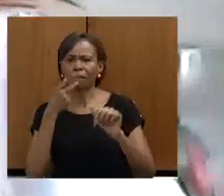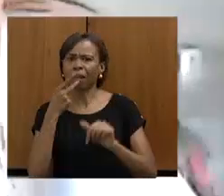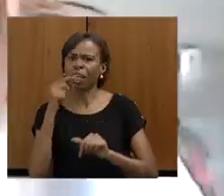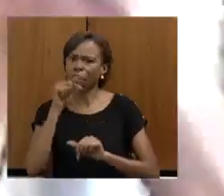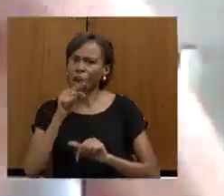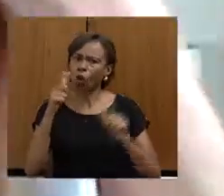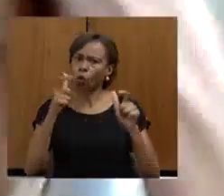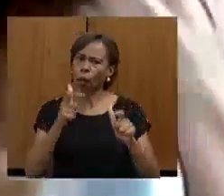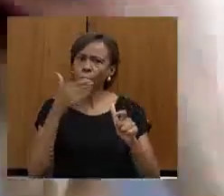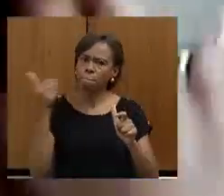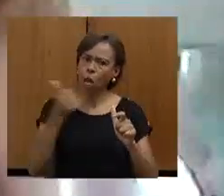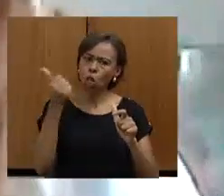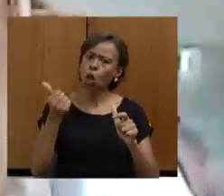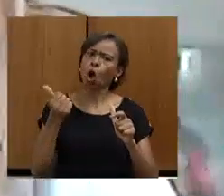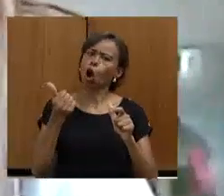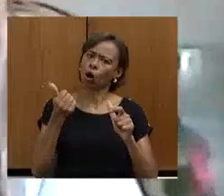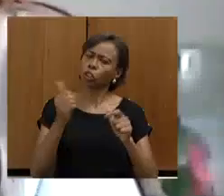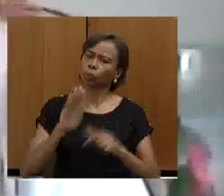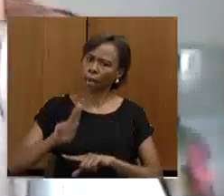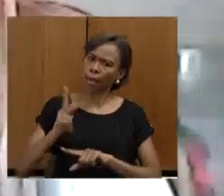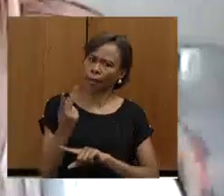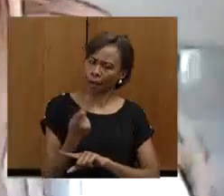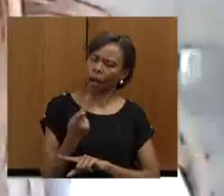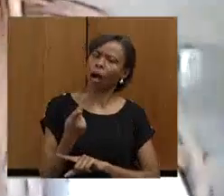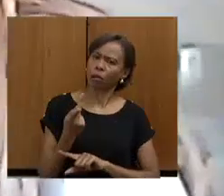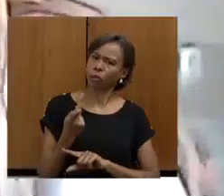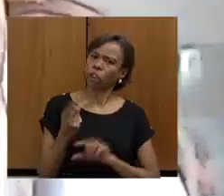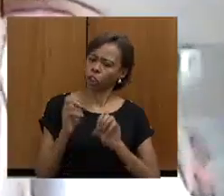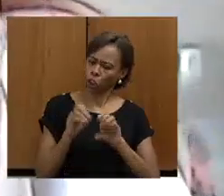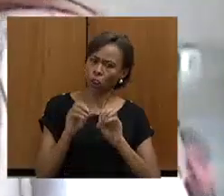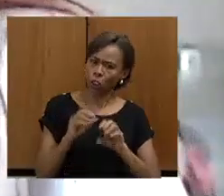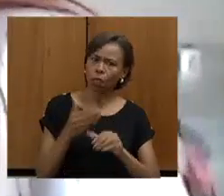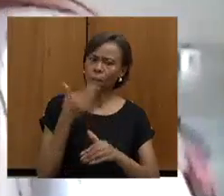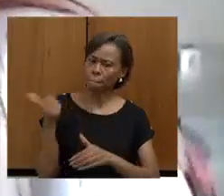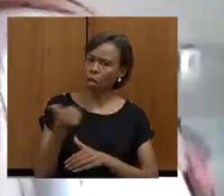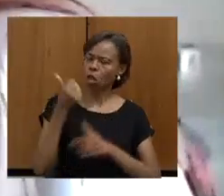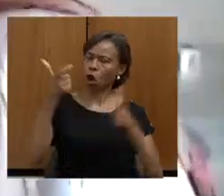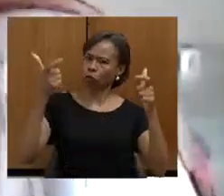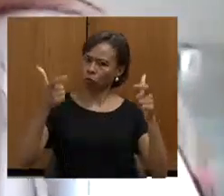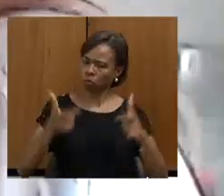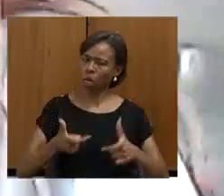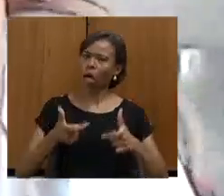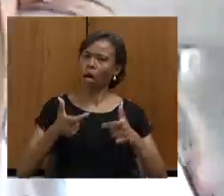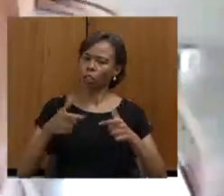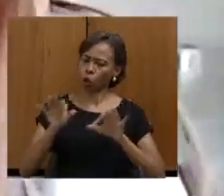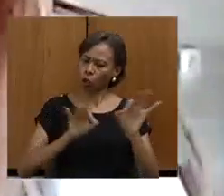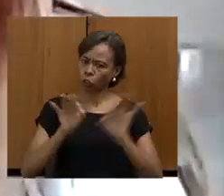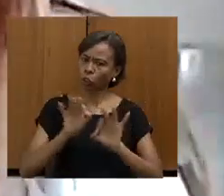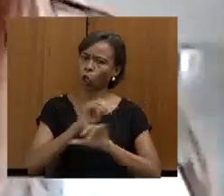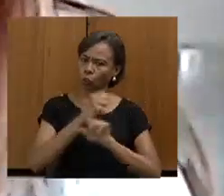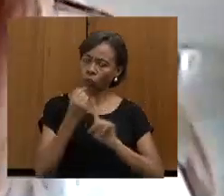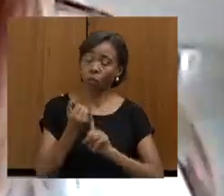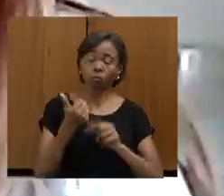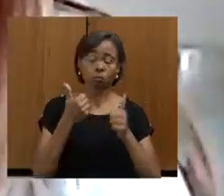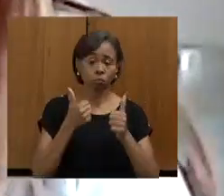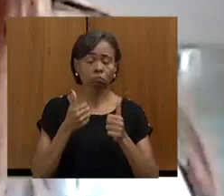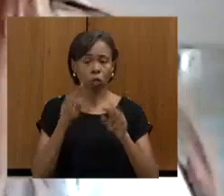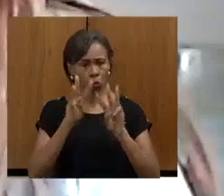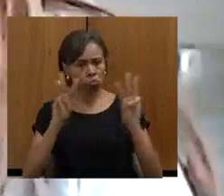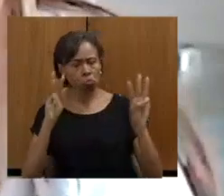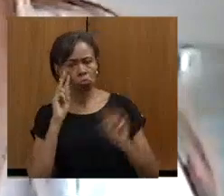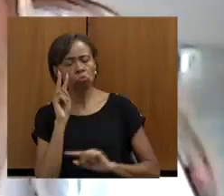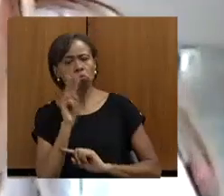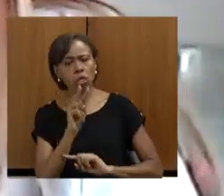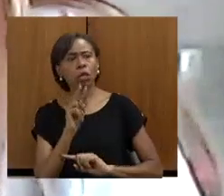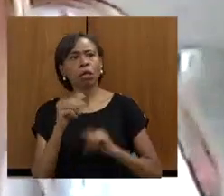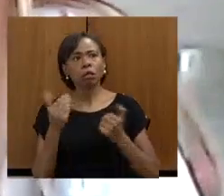ensino de BH, um dos melhores locais de ensino e de organização social. Então, a